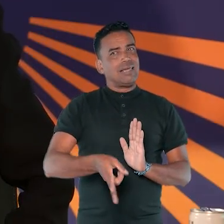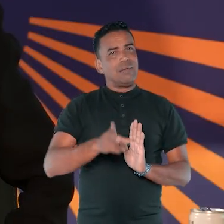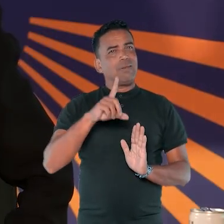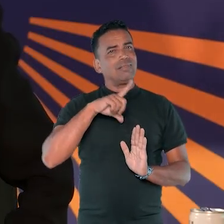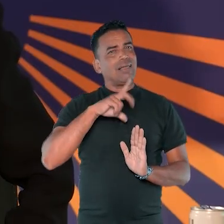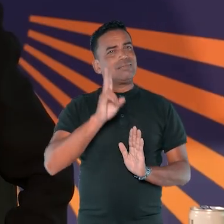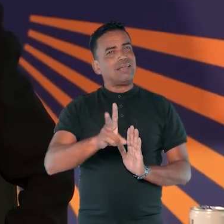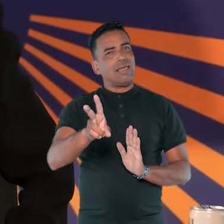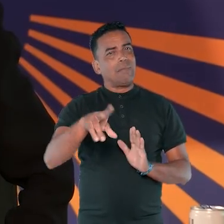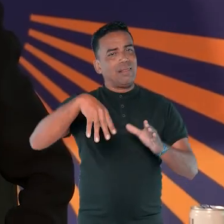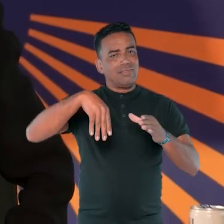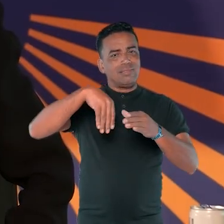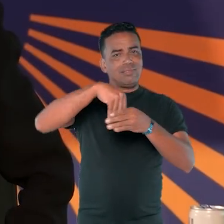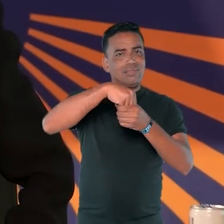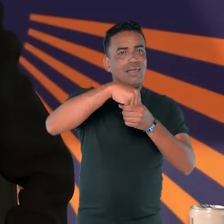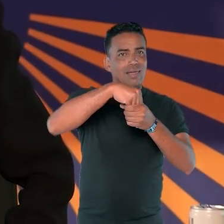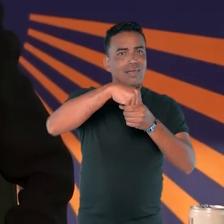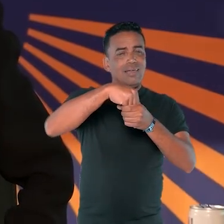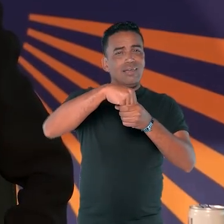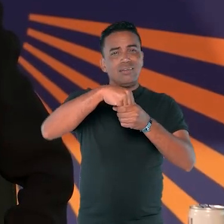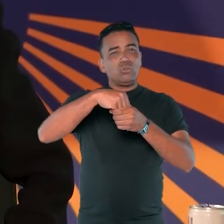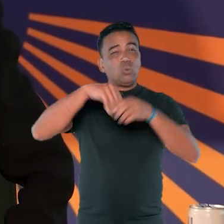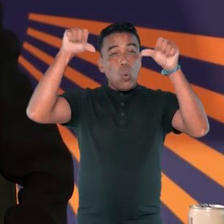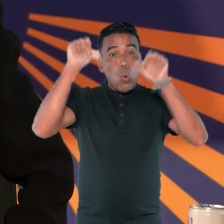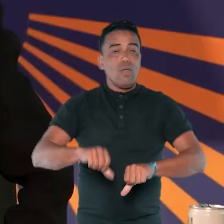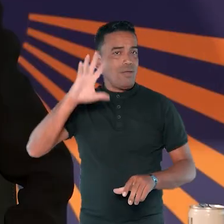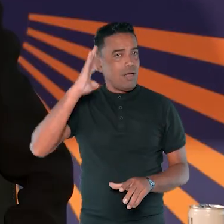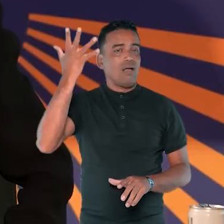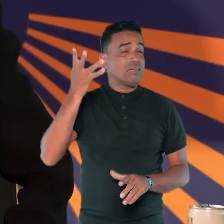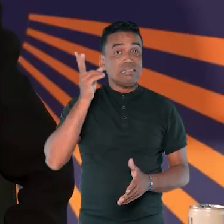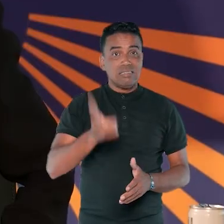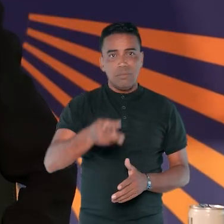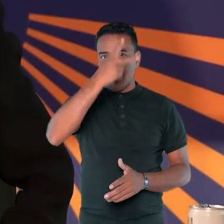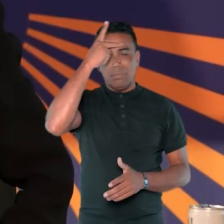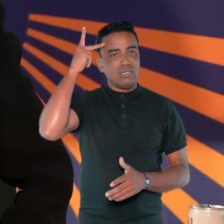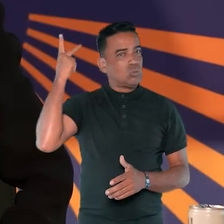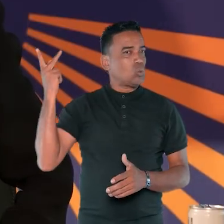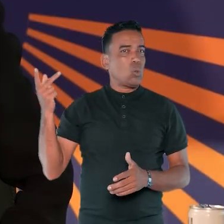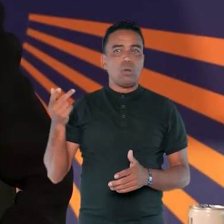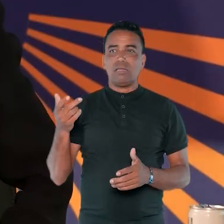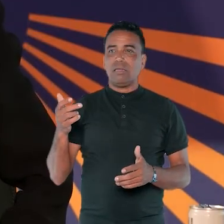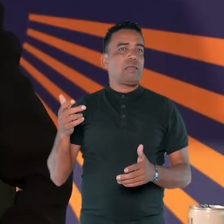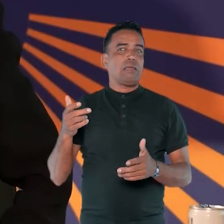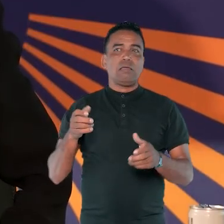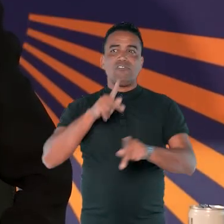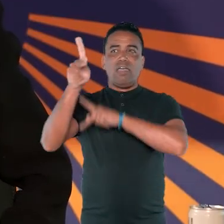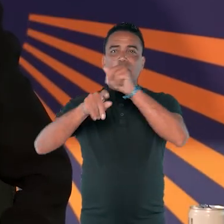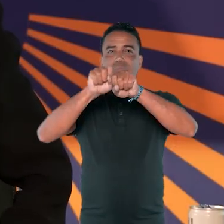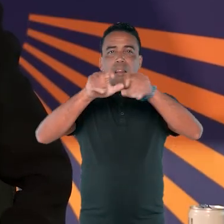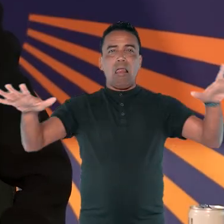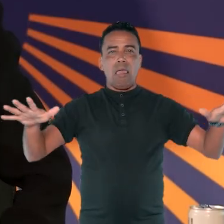candeia dentro da própria desgraça. Há sempre alguém que semeia canções ao vento que passa.